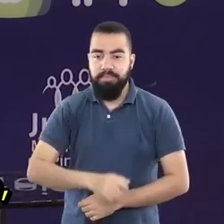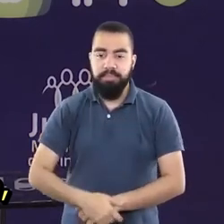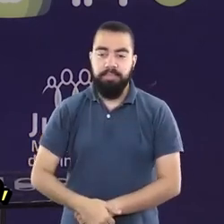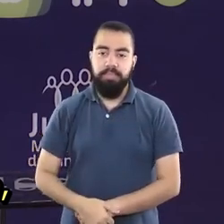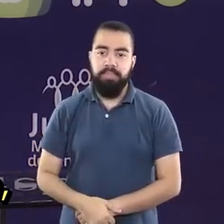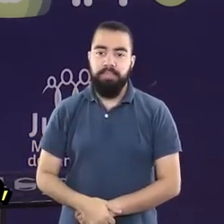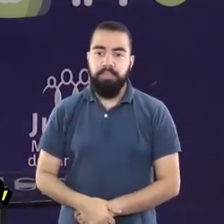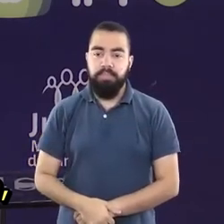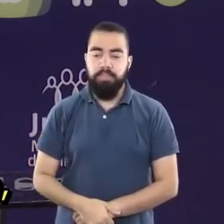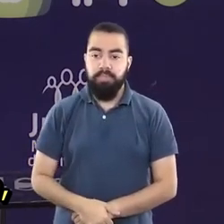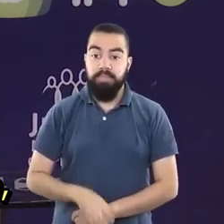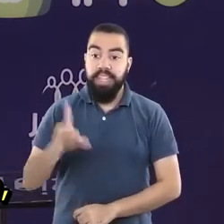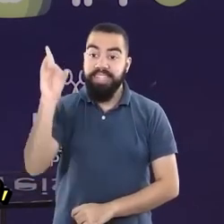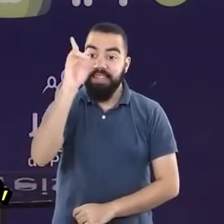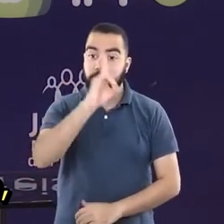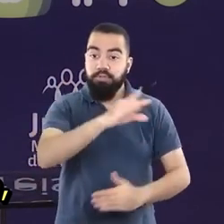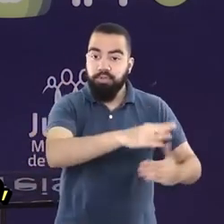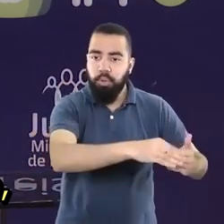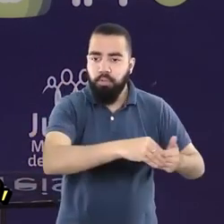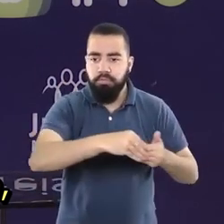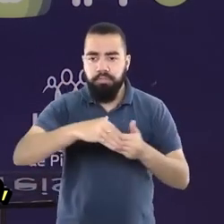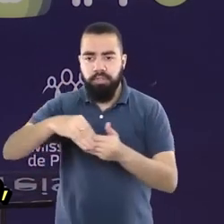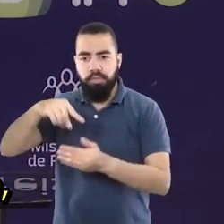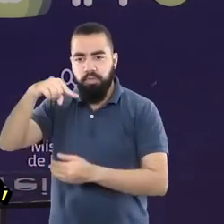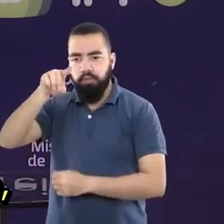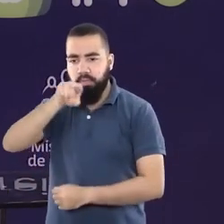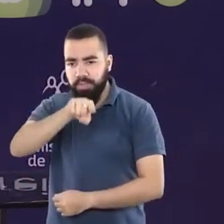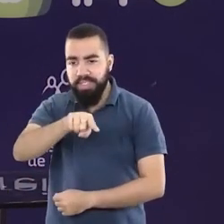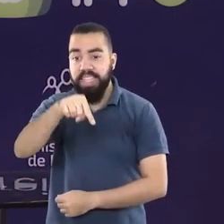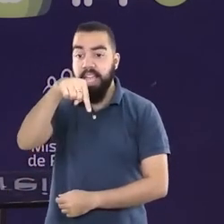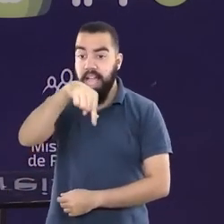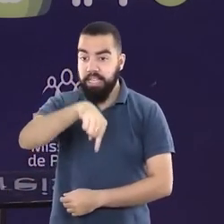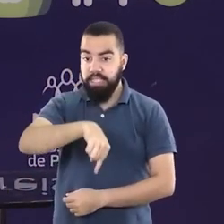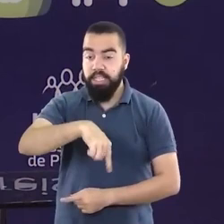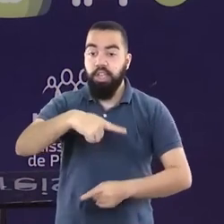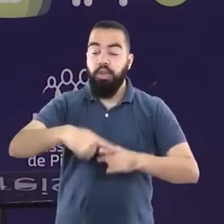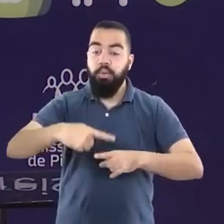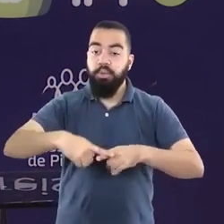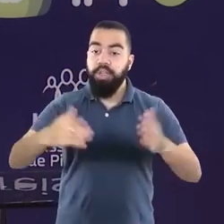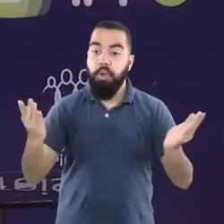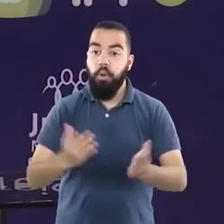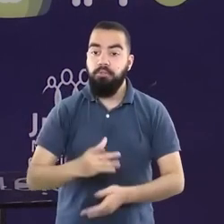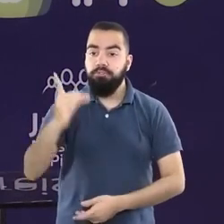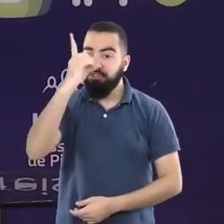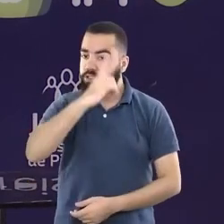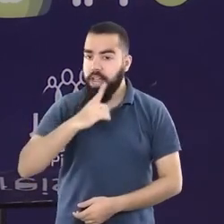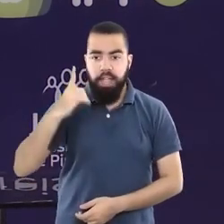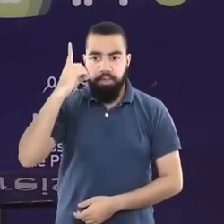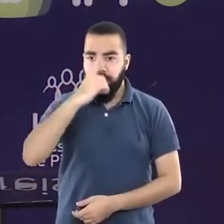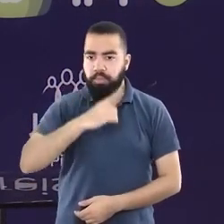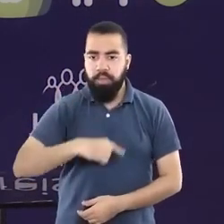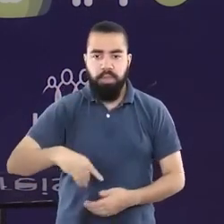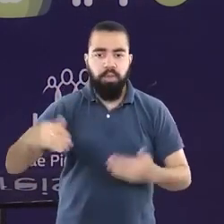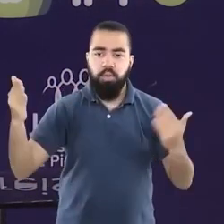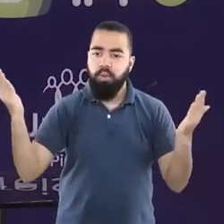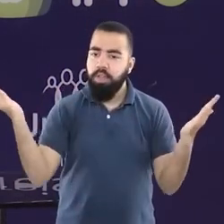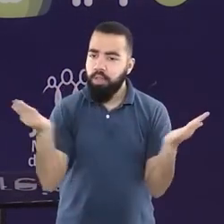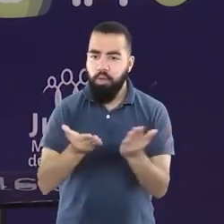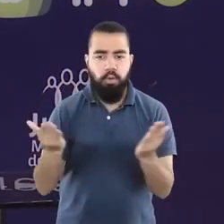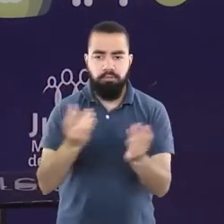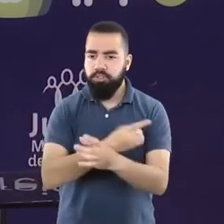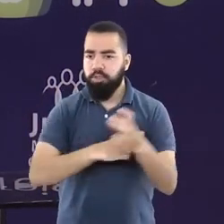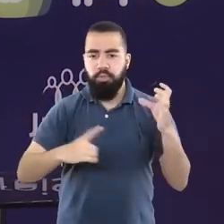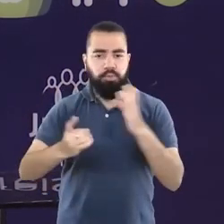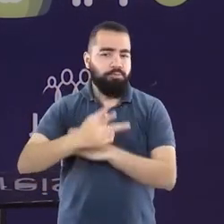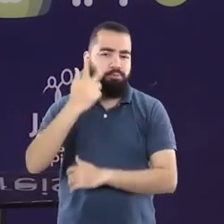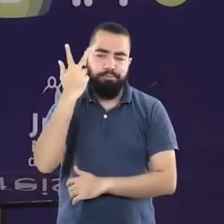Deus não trouxe você aqui hoje porque hoje é domingo apenas, porque este é um culto que esta igreja tem todos os domingos às